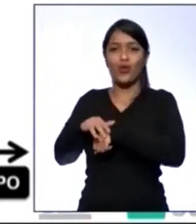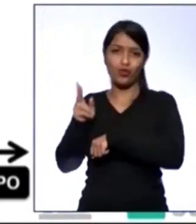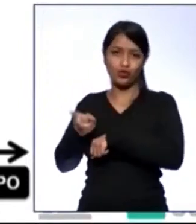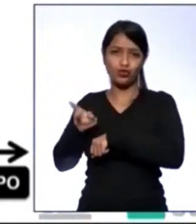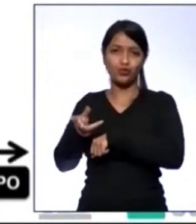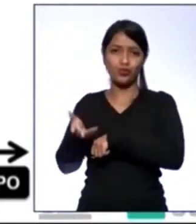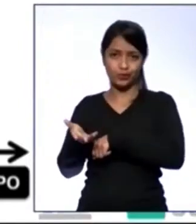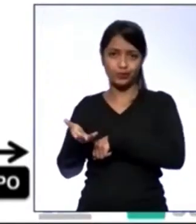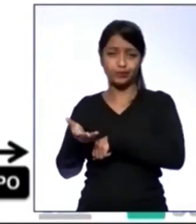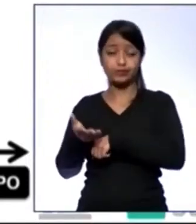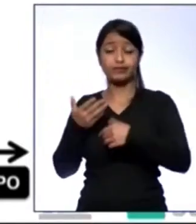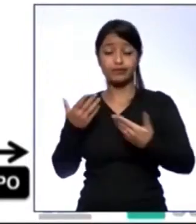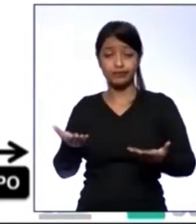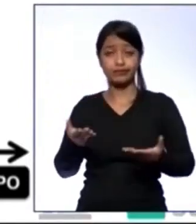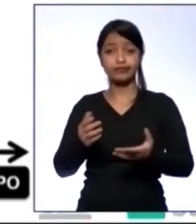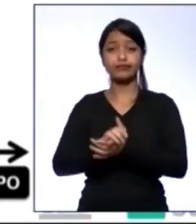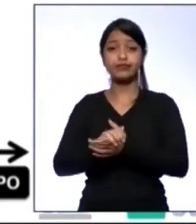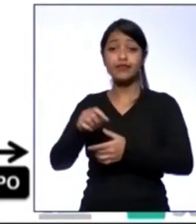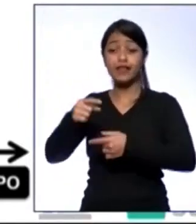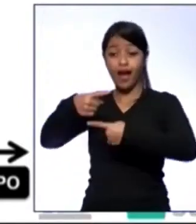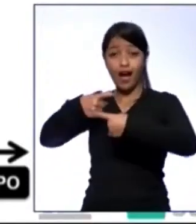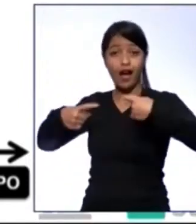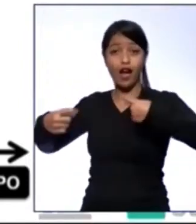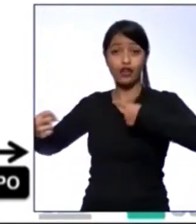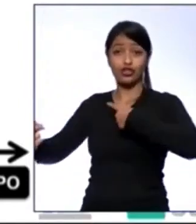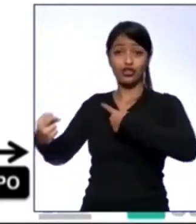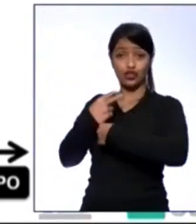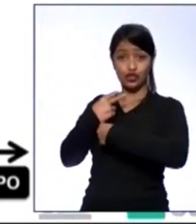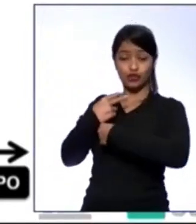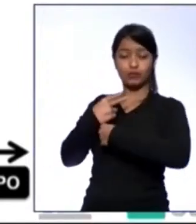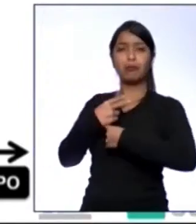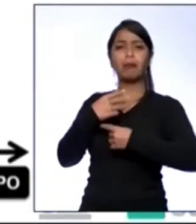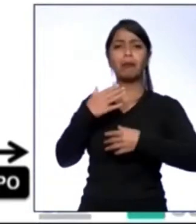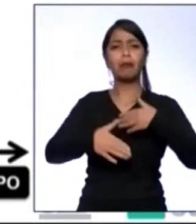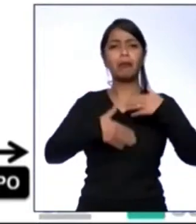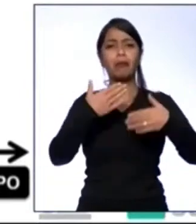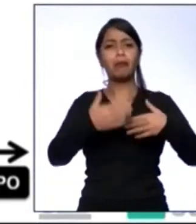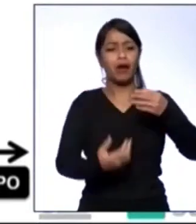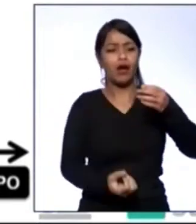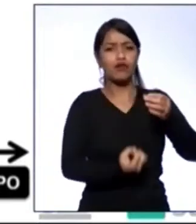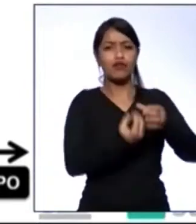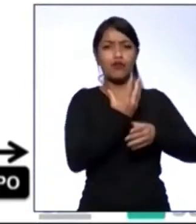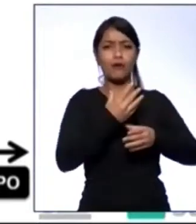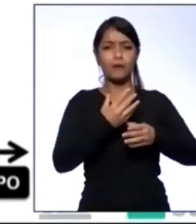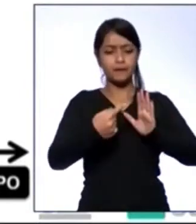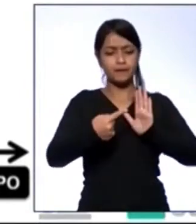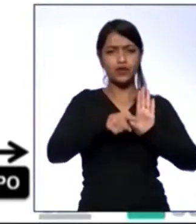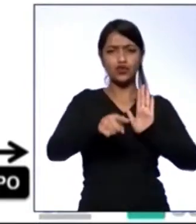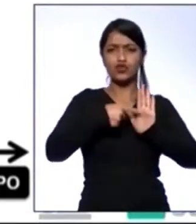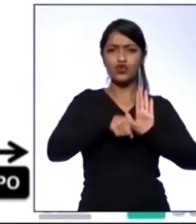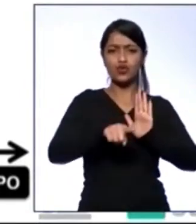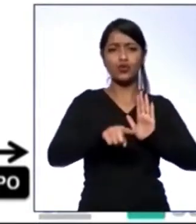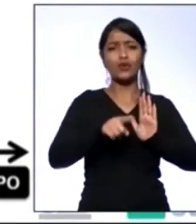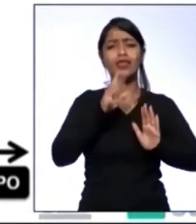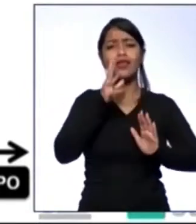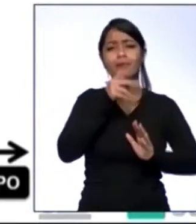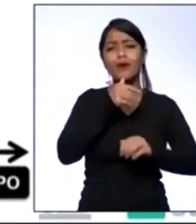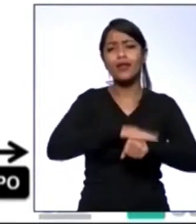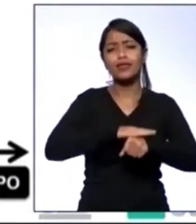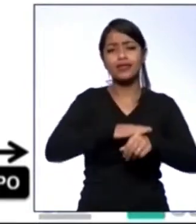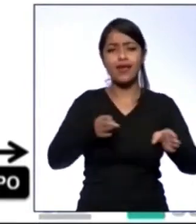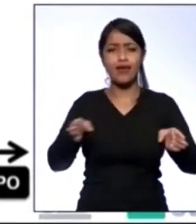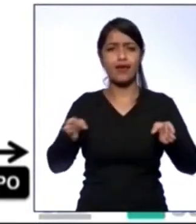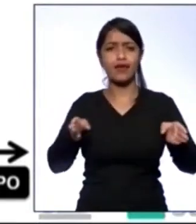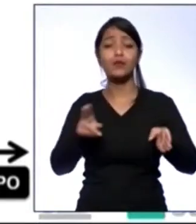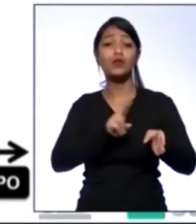antígeno e o aparecimento de anticorpos na circulação um tempo. nós chamamos de janela imunológica.